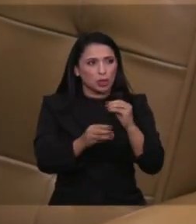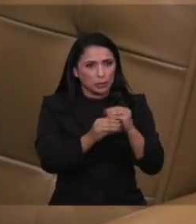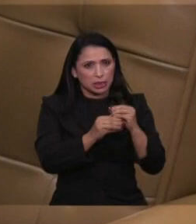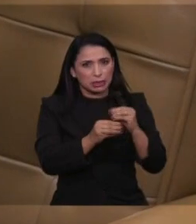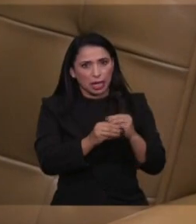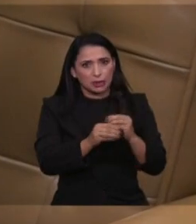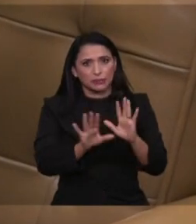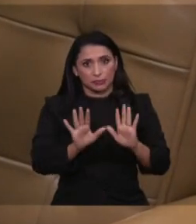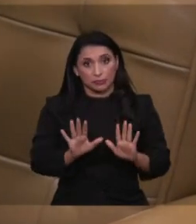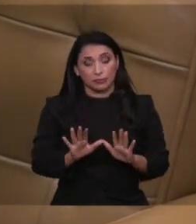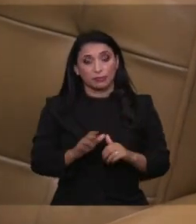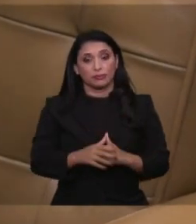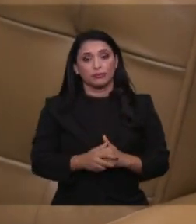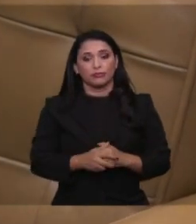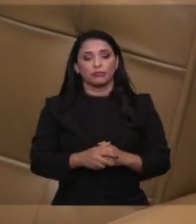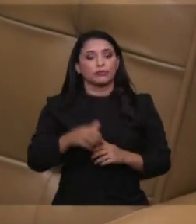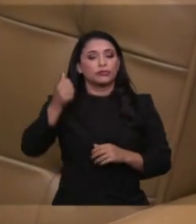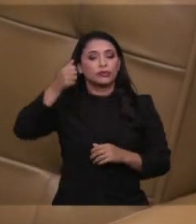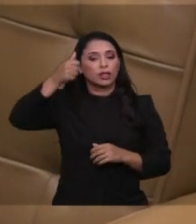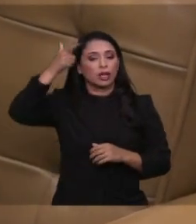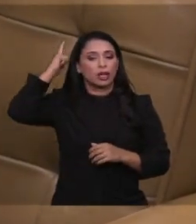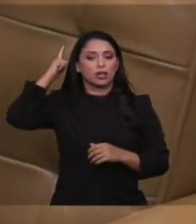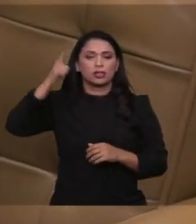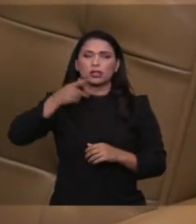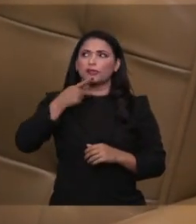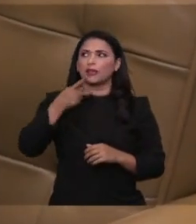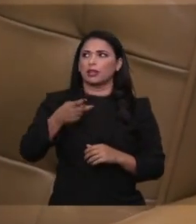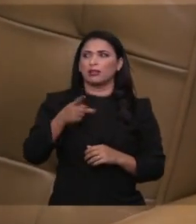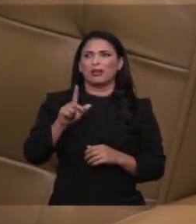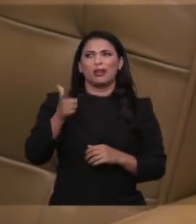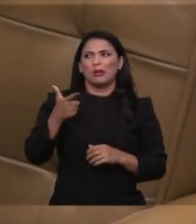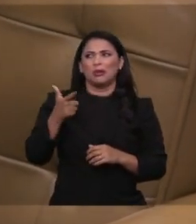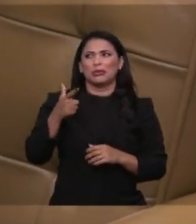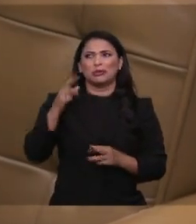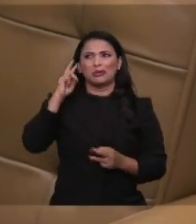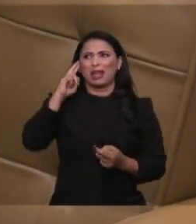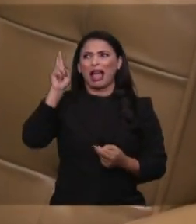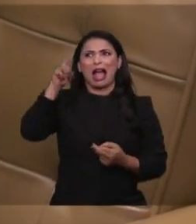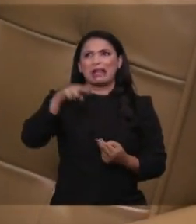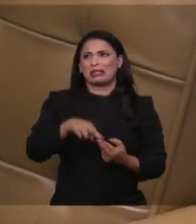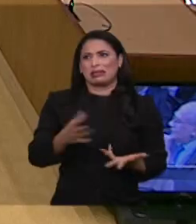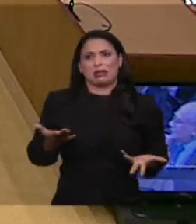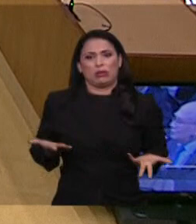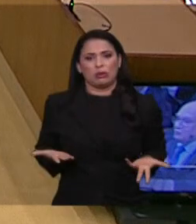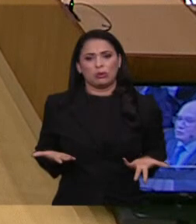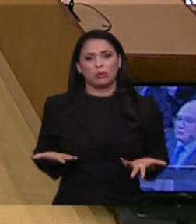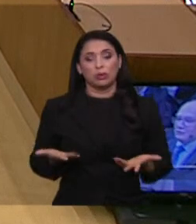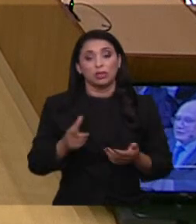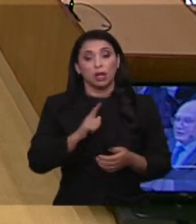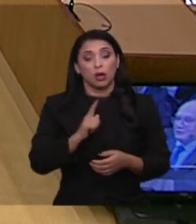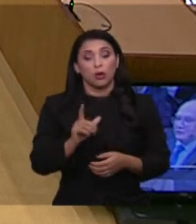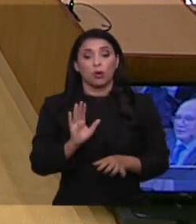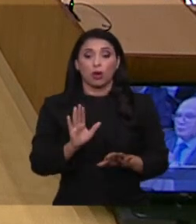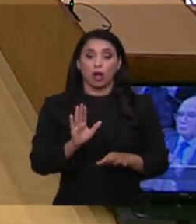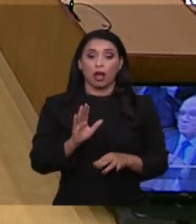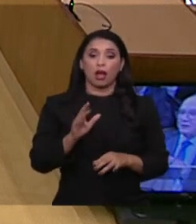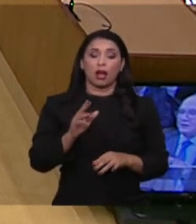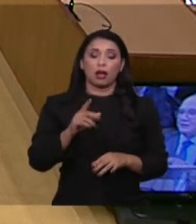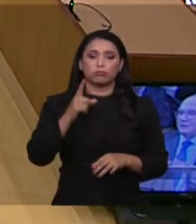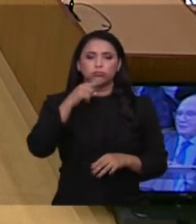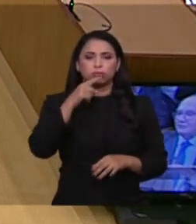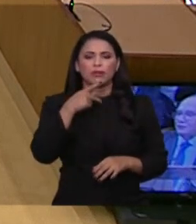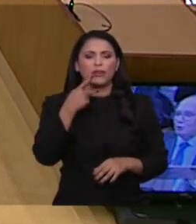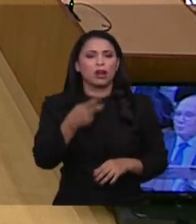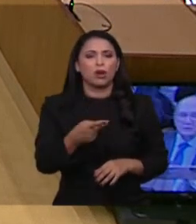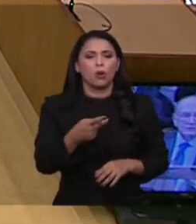às vezes... Sem uma lógica. Sem nenhuma lógica. Ou ainda o uso de advérbios